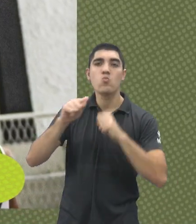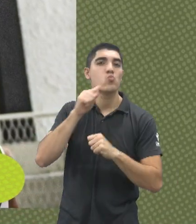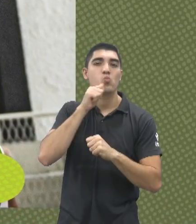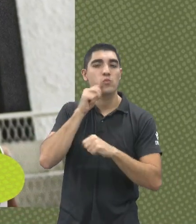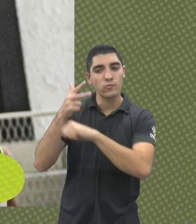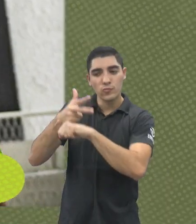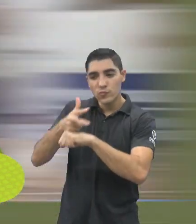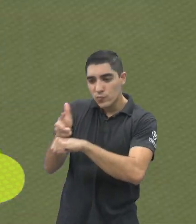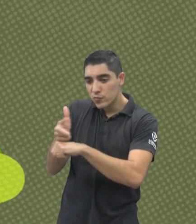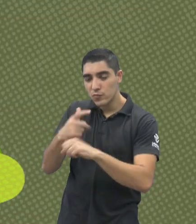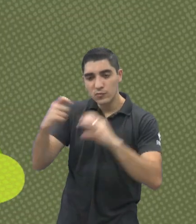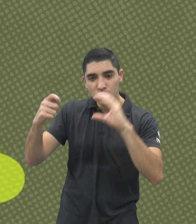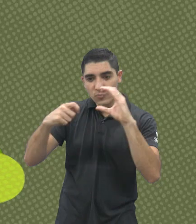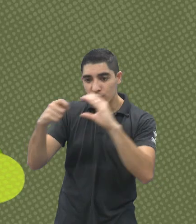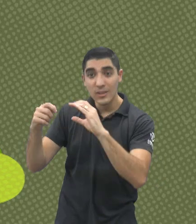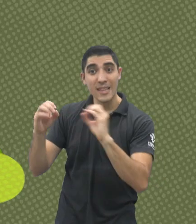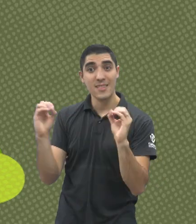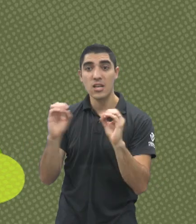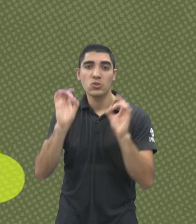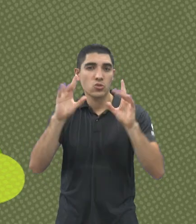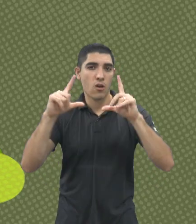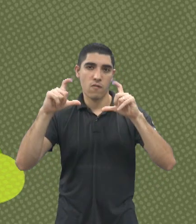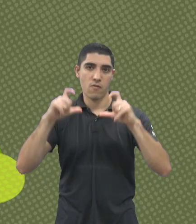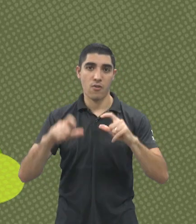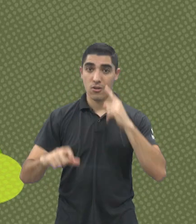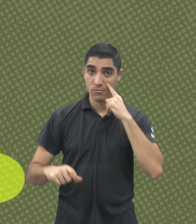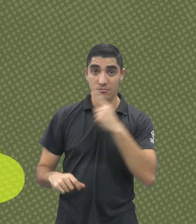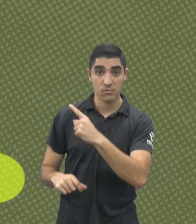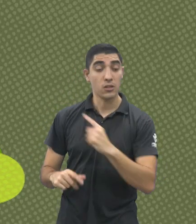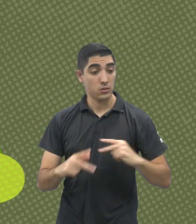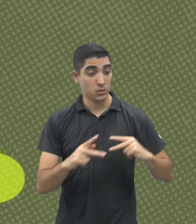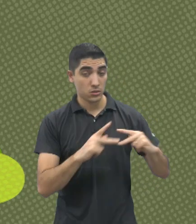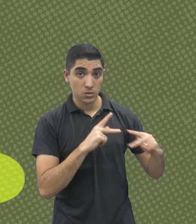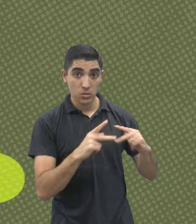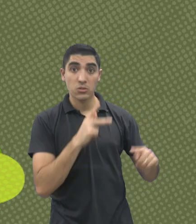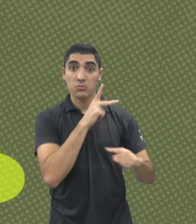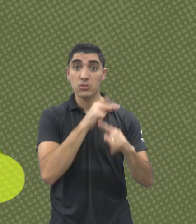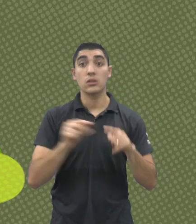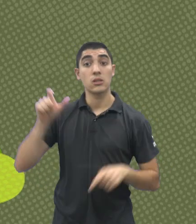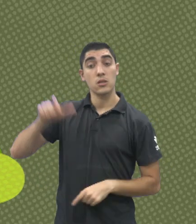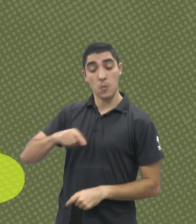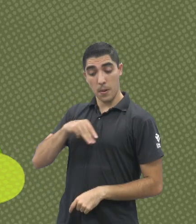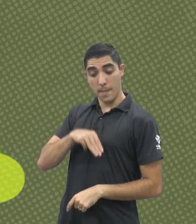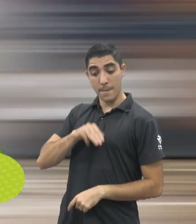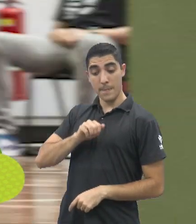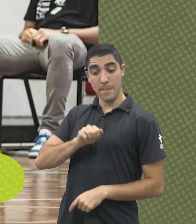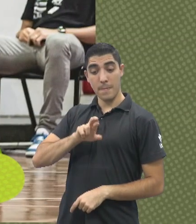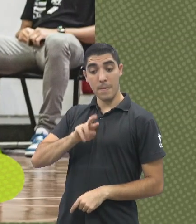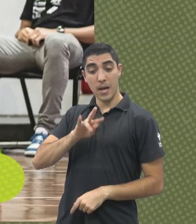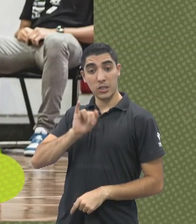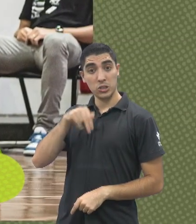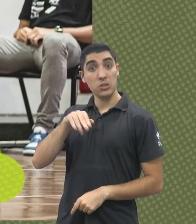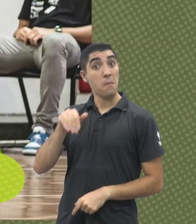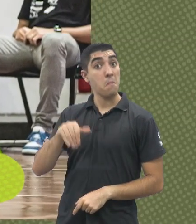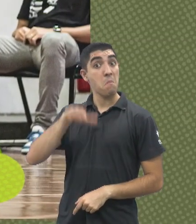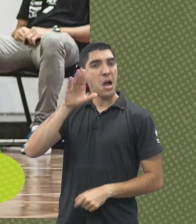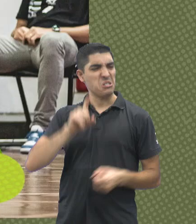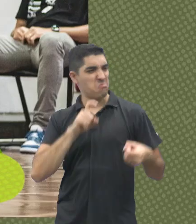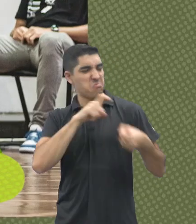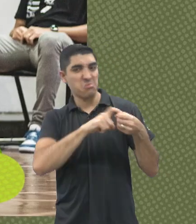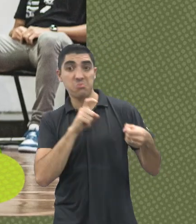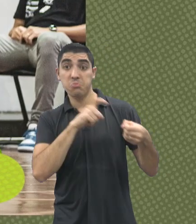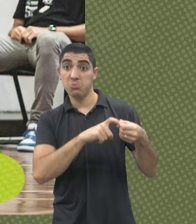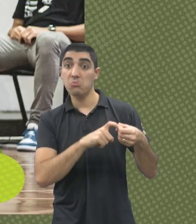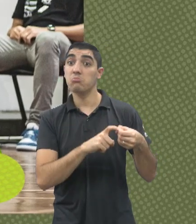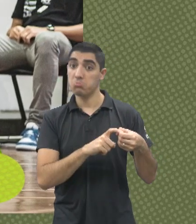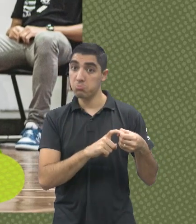nada, a gente só fica somente nas fotos. E novamente o Martim foi um dos principais pontuadores. Aliás, os 2 argentinos foram